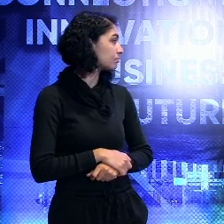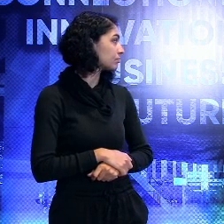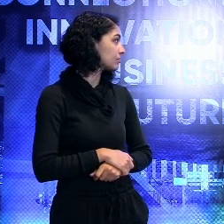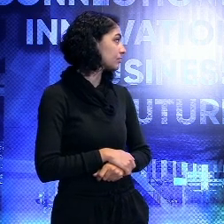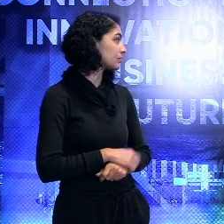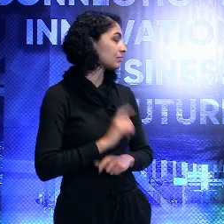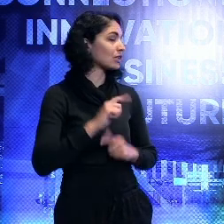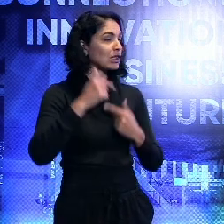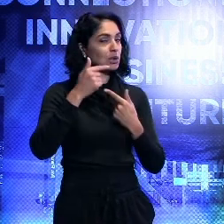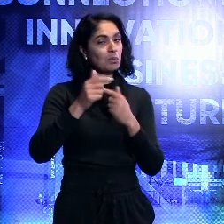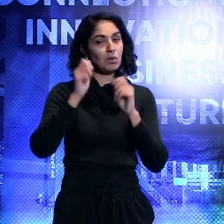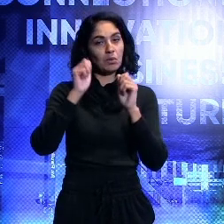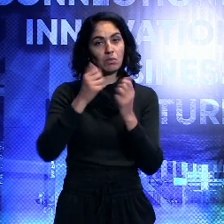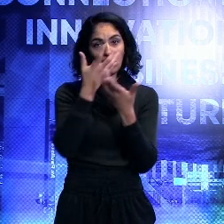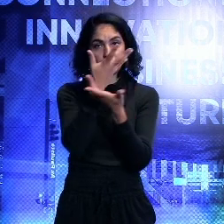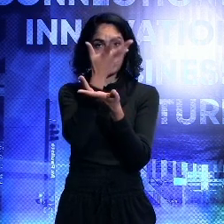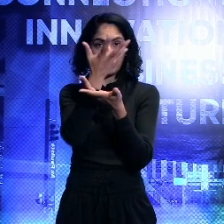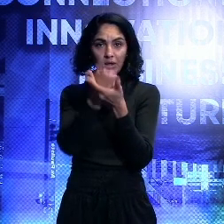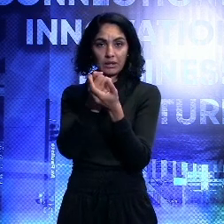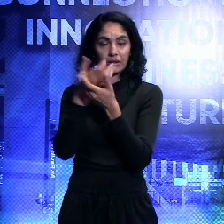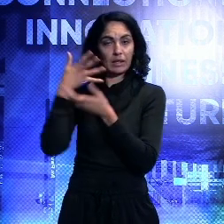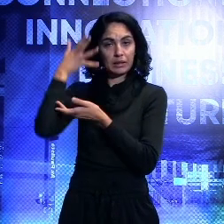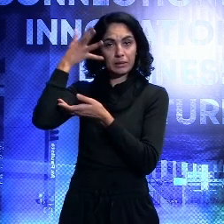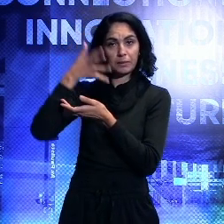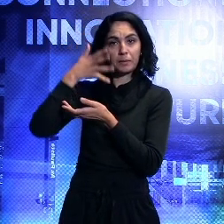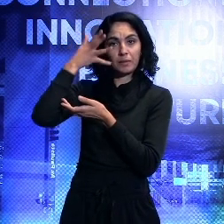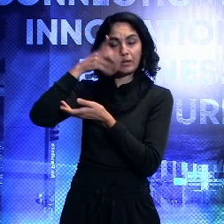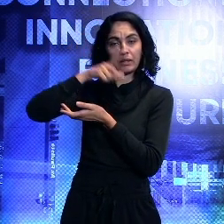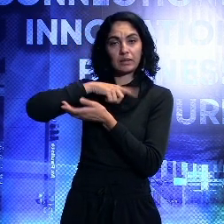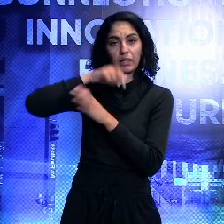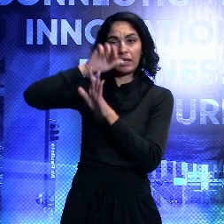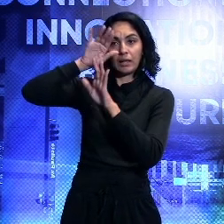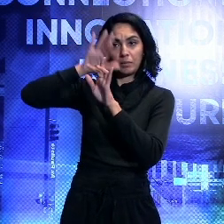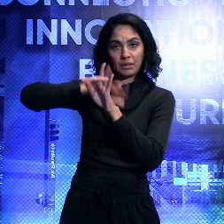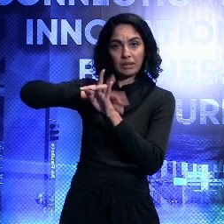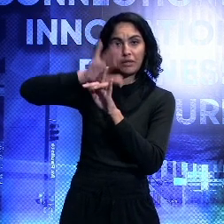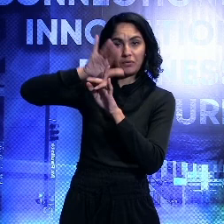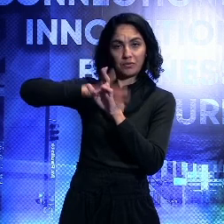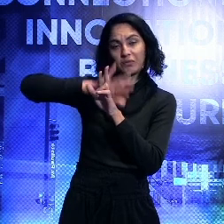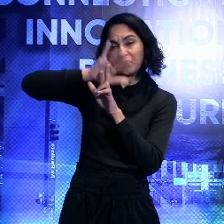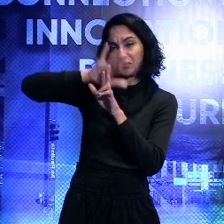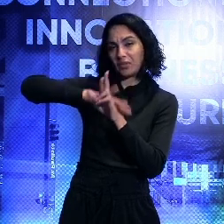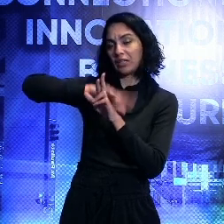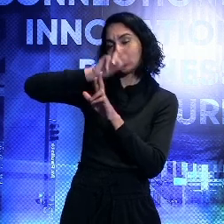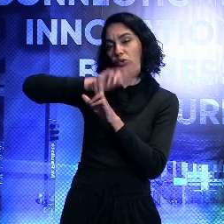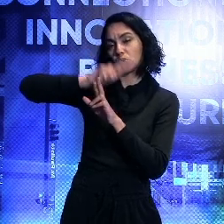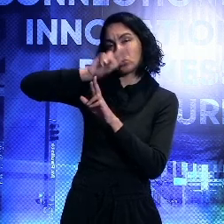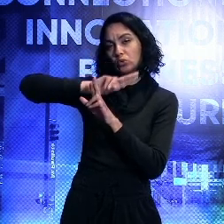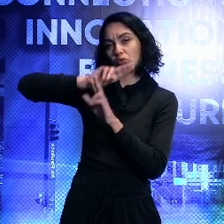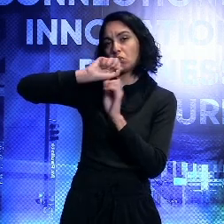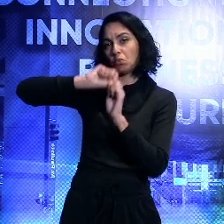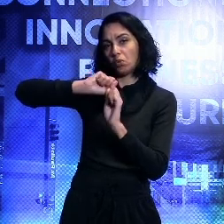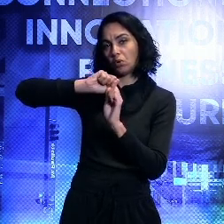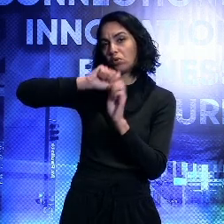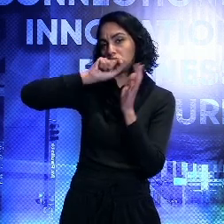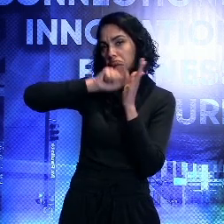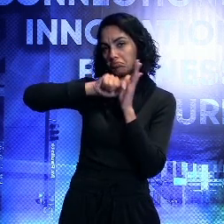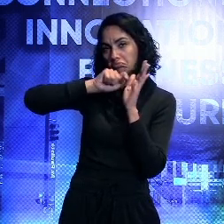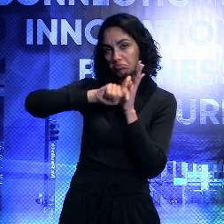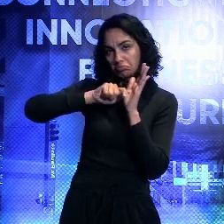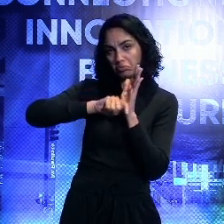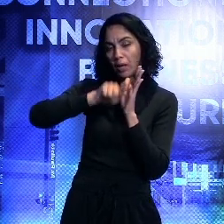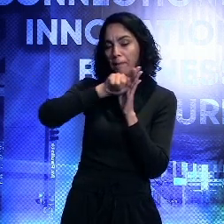Depois vocês podem fazer o download da palestra. Aqui tem as referências bibliográficas que a gente usou para isso aí. Vocês podem consultar, certo?